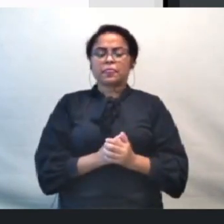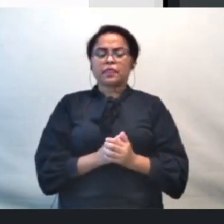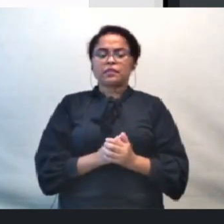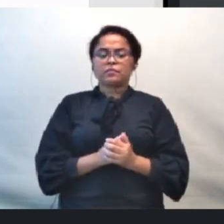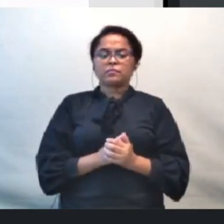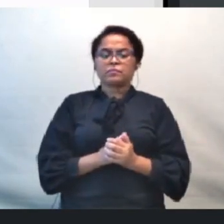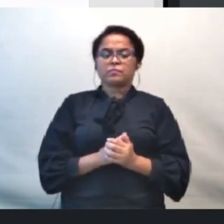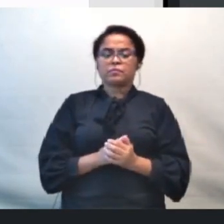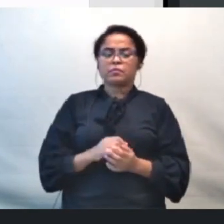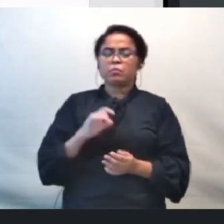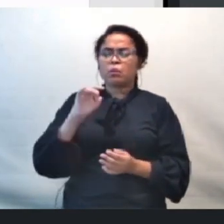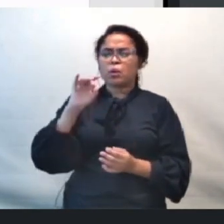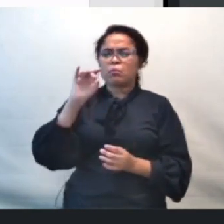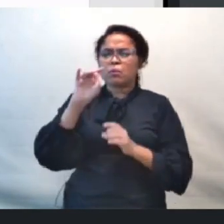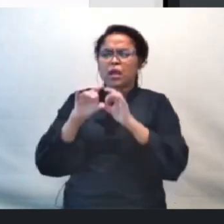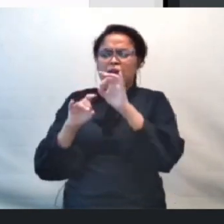residencial.